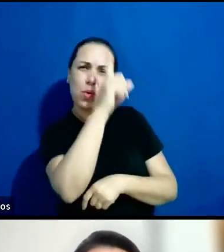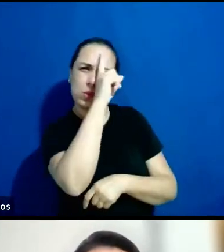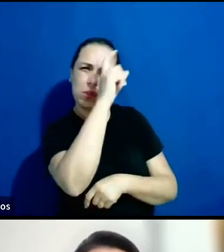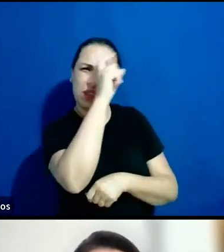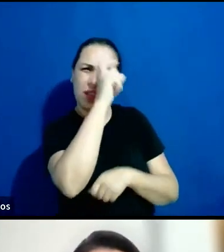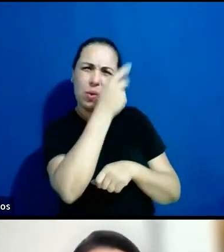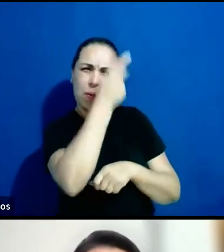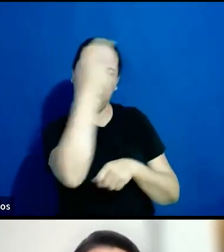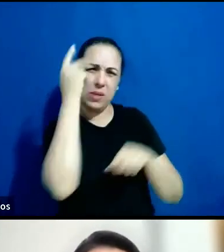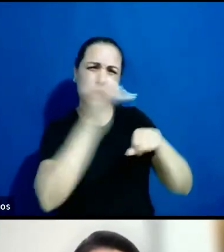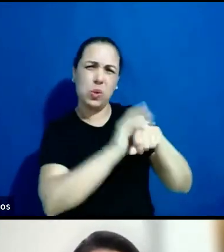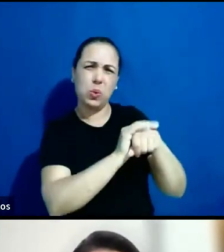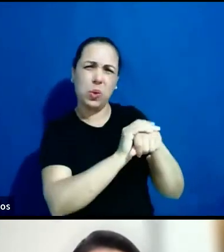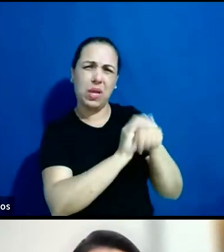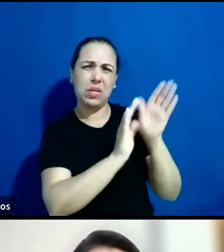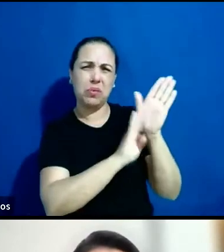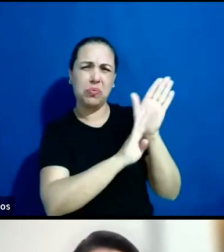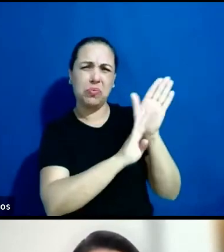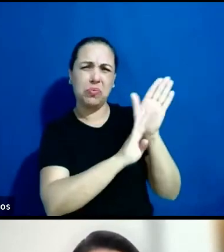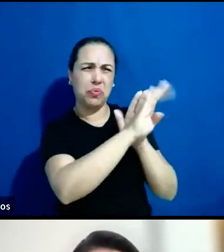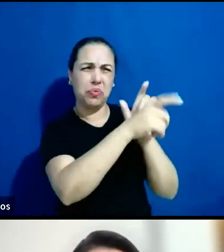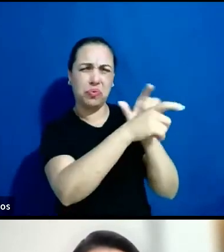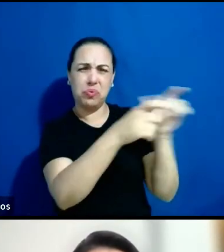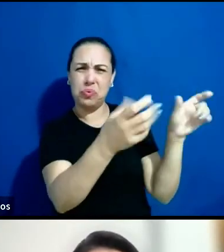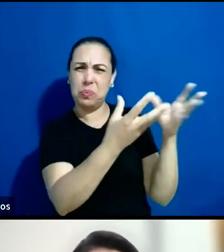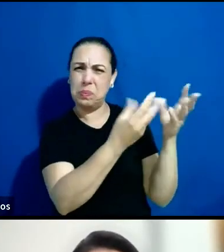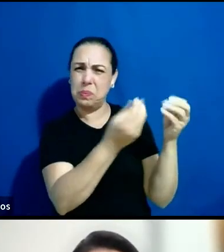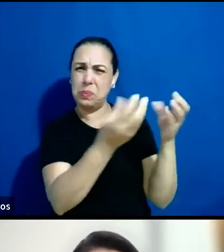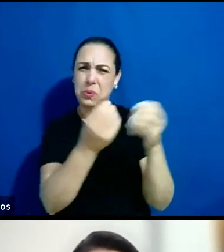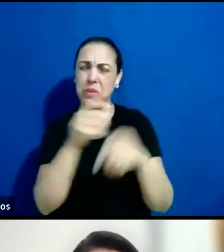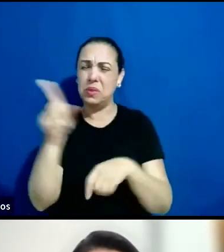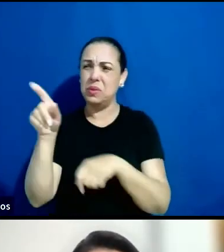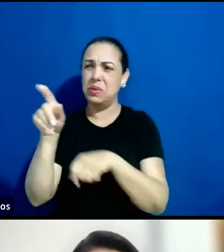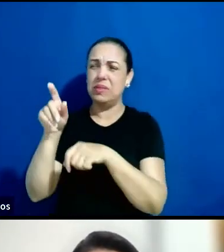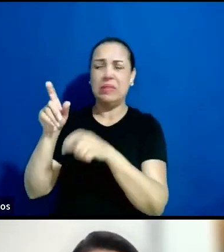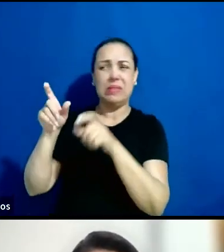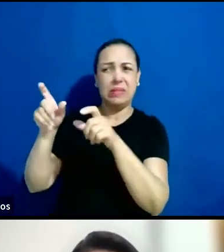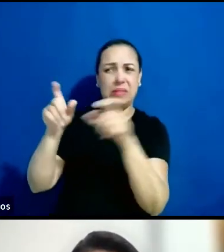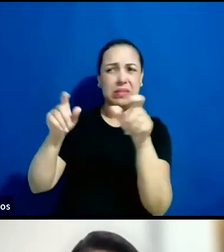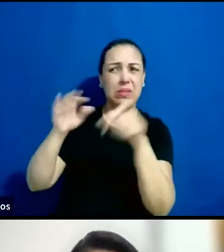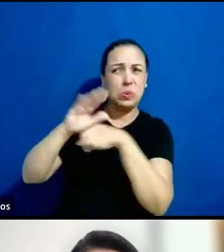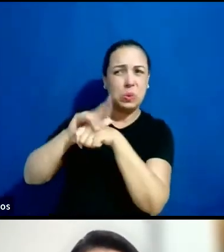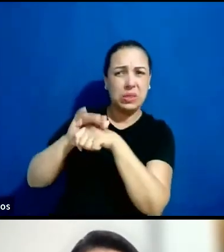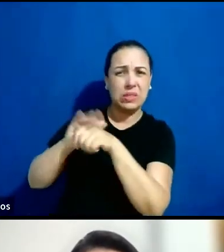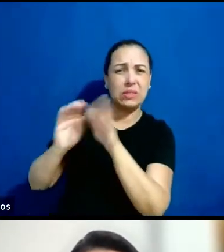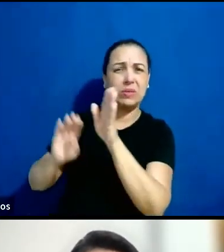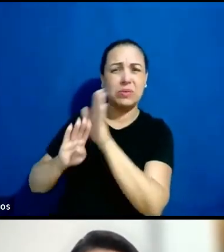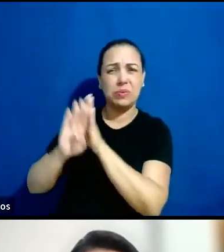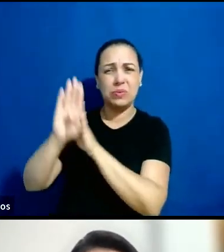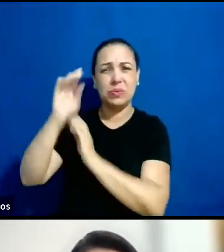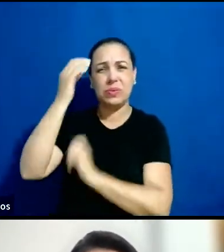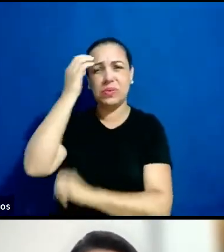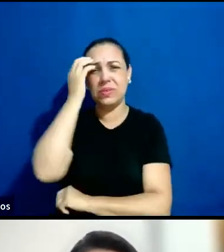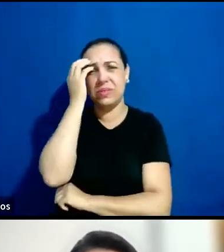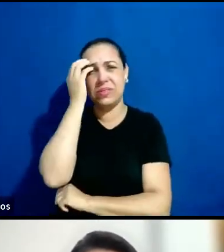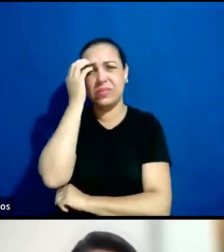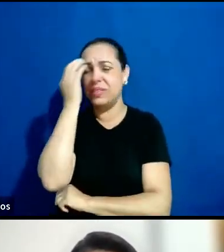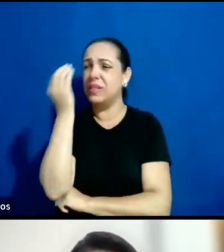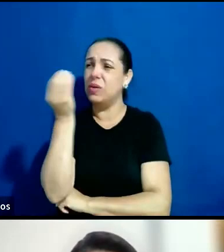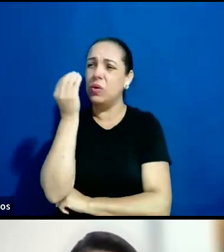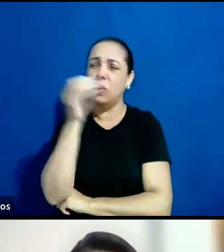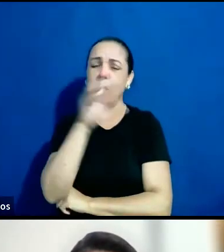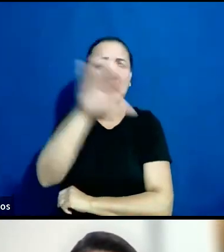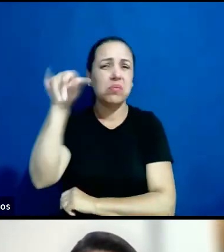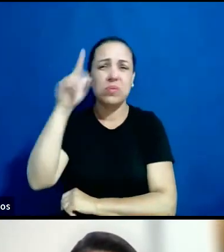pessoas doentes. E eu fico pensando assim, mas por que que ninguém levou esse conhecimento ainda da